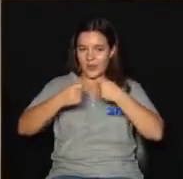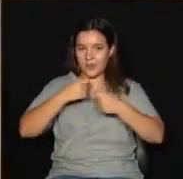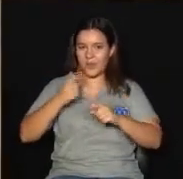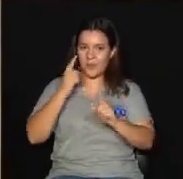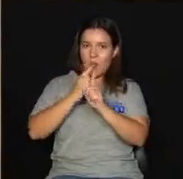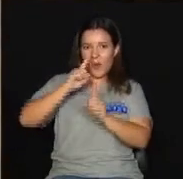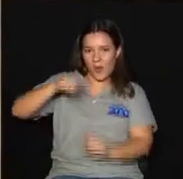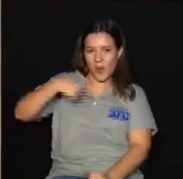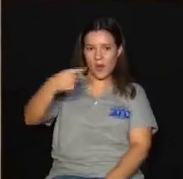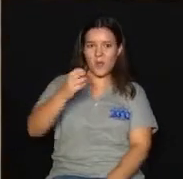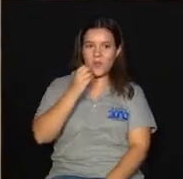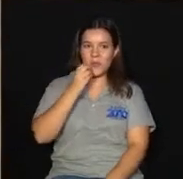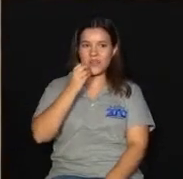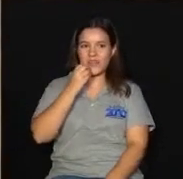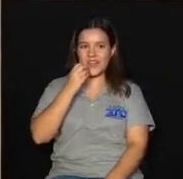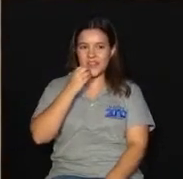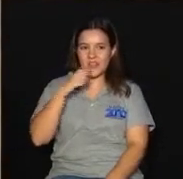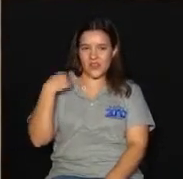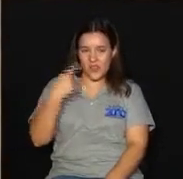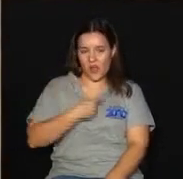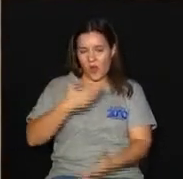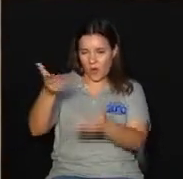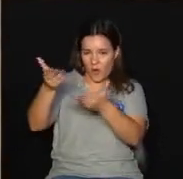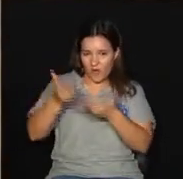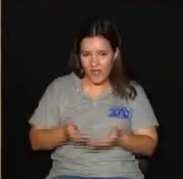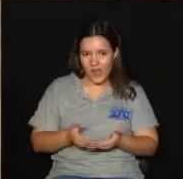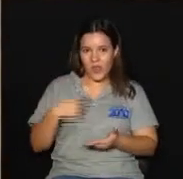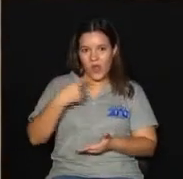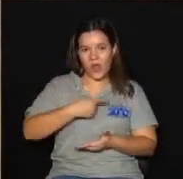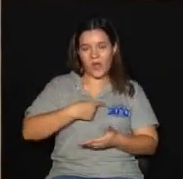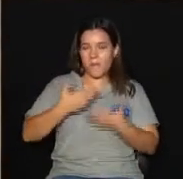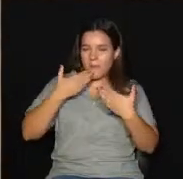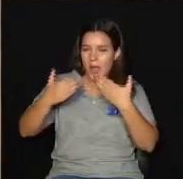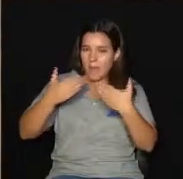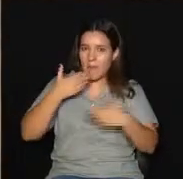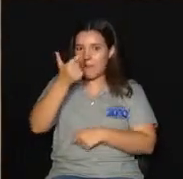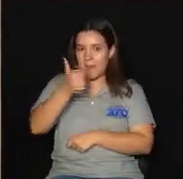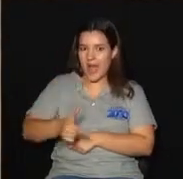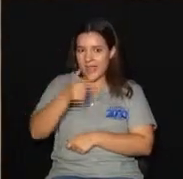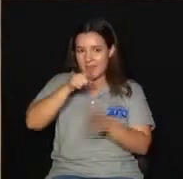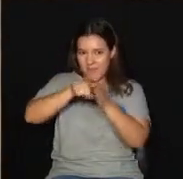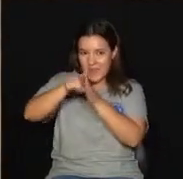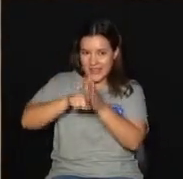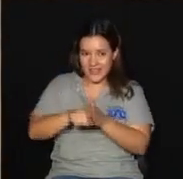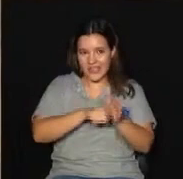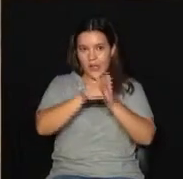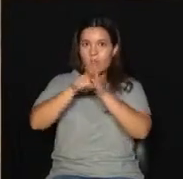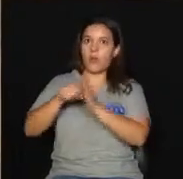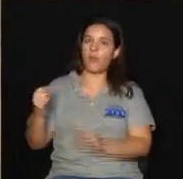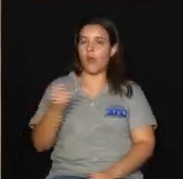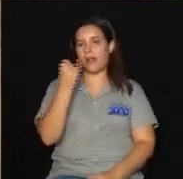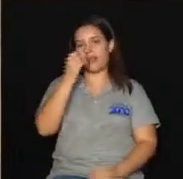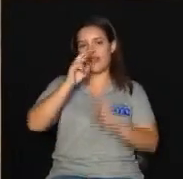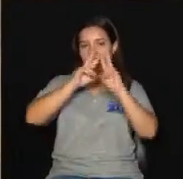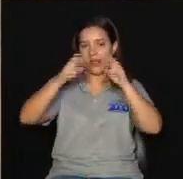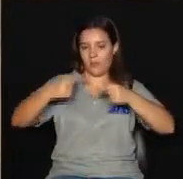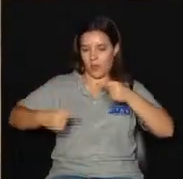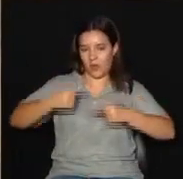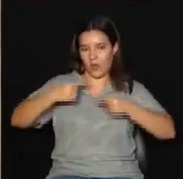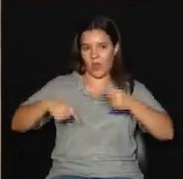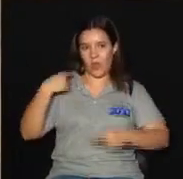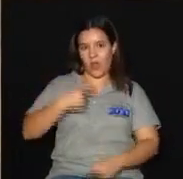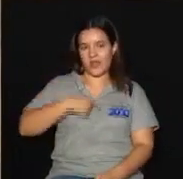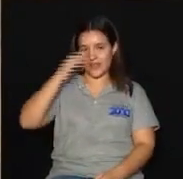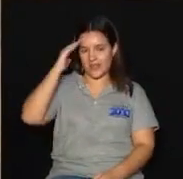uma próxima oportunidade, porque a gente vai fazer o convite para a gente continuar aqui com essas análises, porque elas são muito importantes para a gente